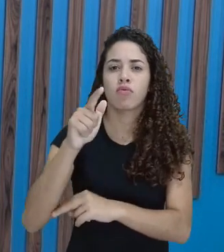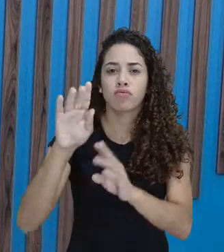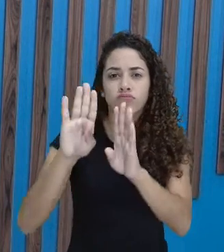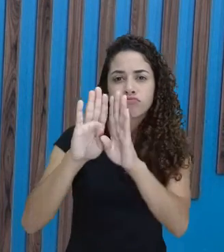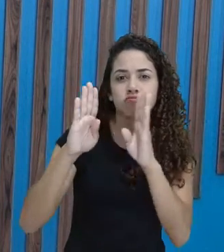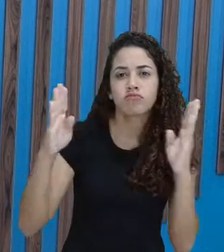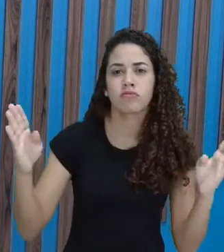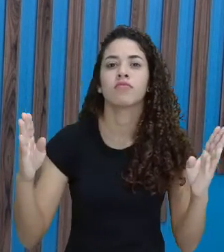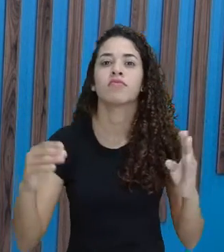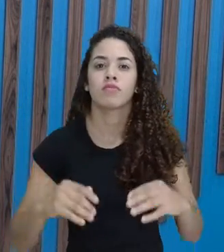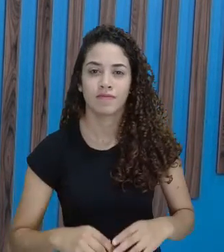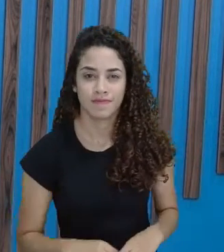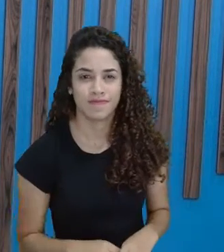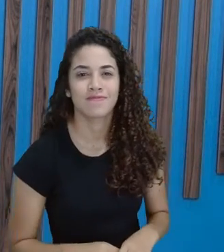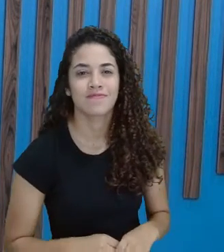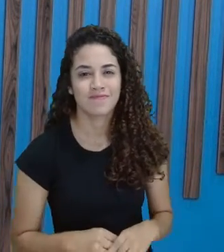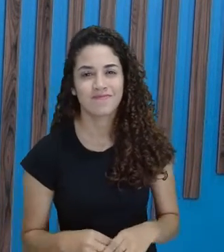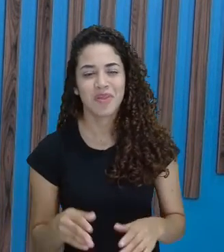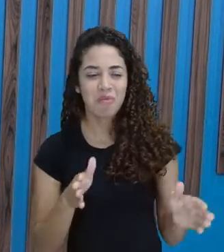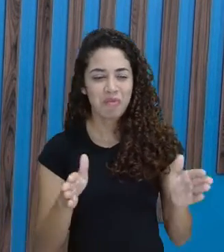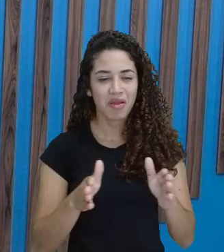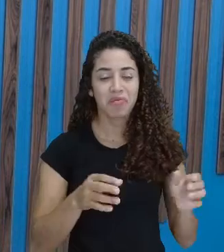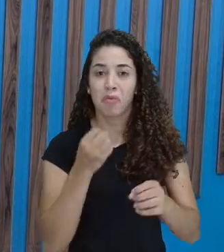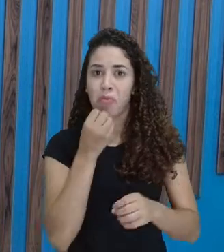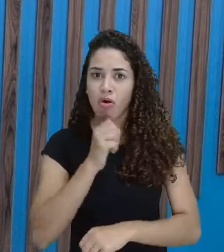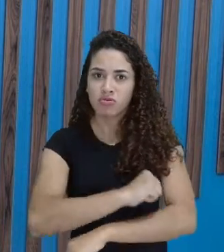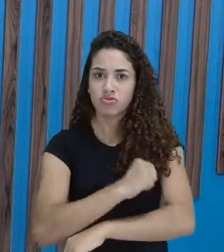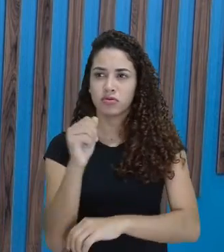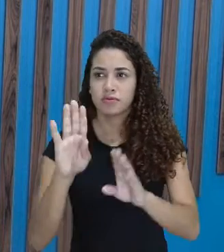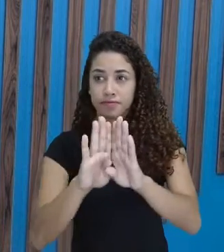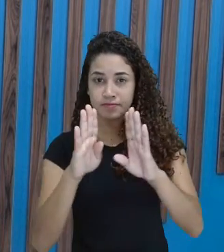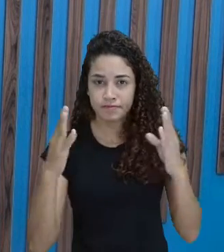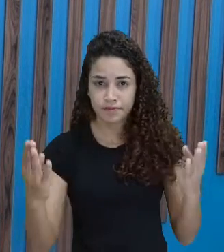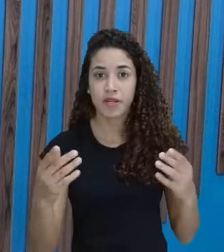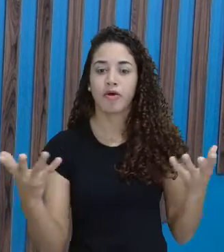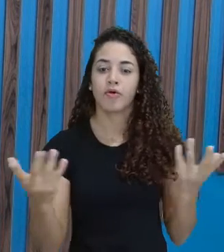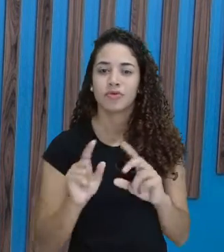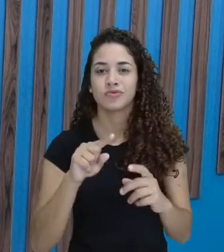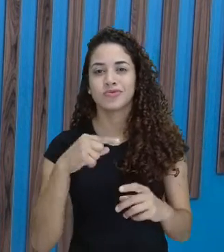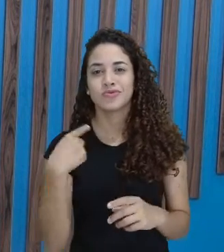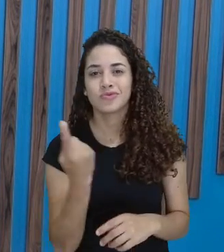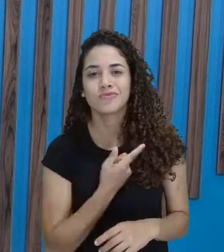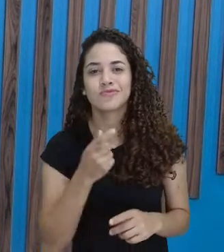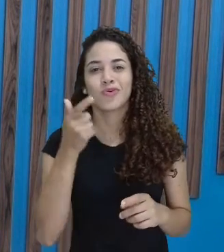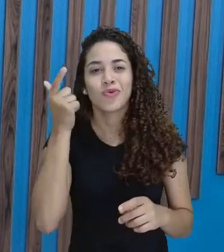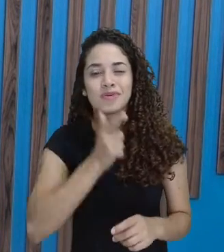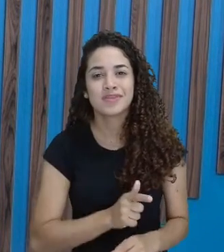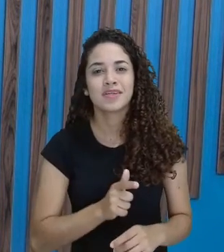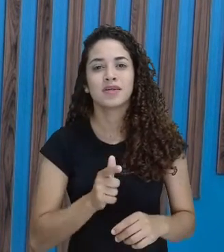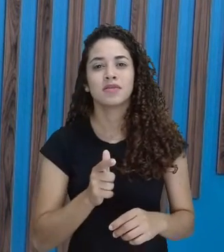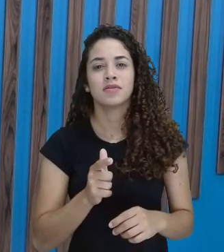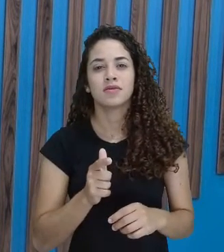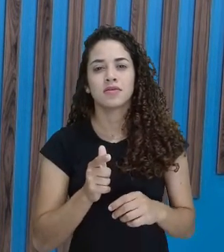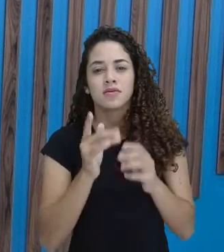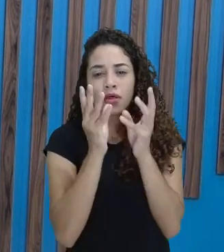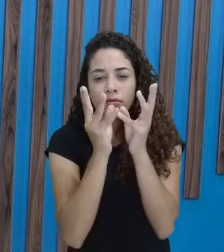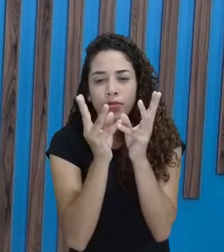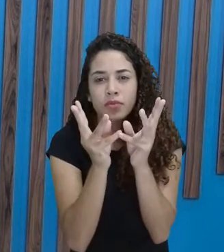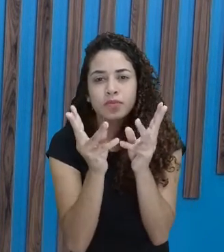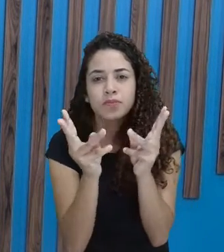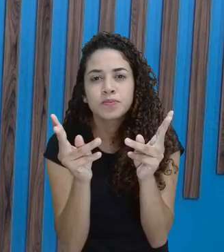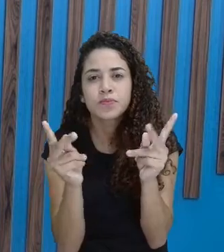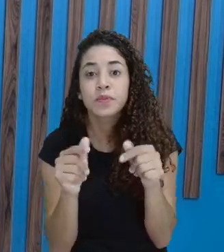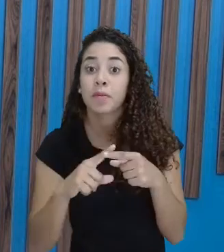pedia-se para se abrir as janelas, não é? A gente está saindo desse período, que bom, mas a gente está estudando as